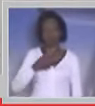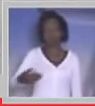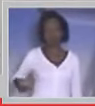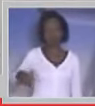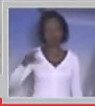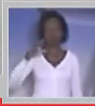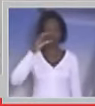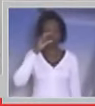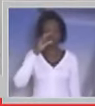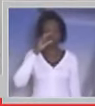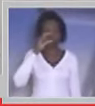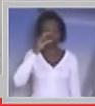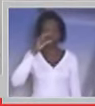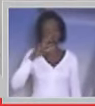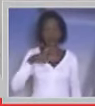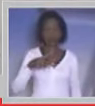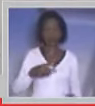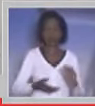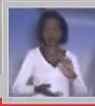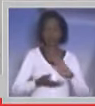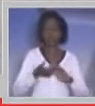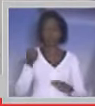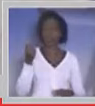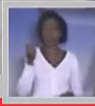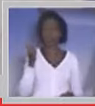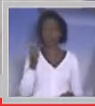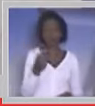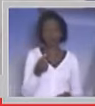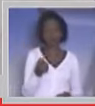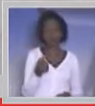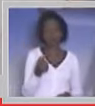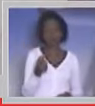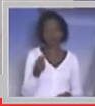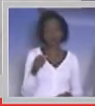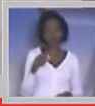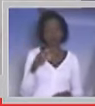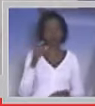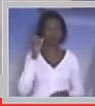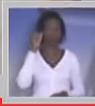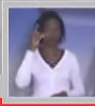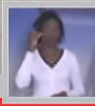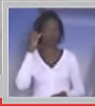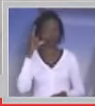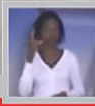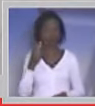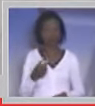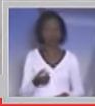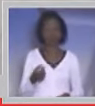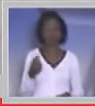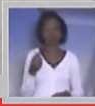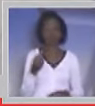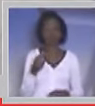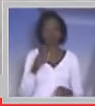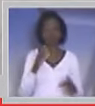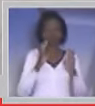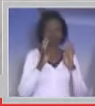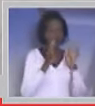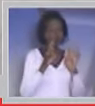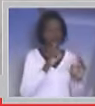Geraldo Alckmin ele cortou o orçamento da cultura da Assistência Social